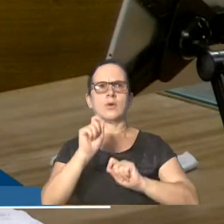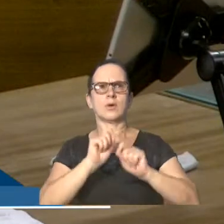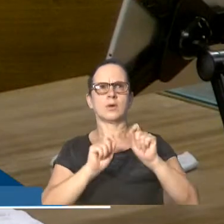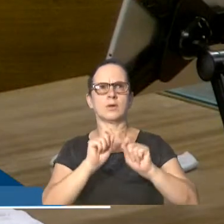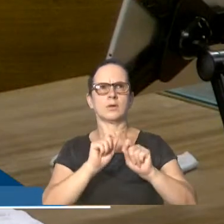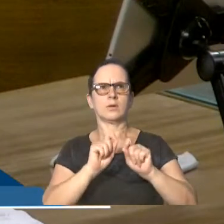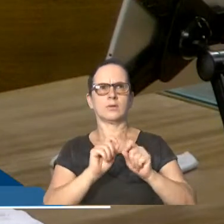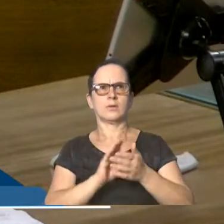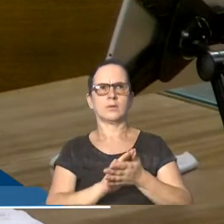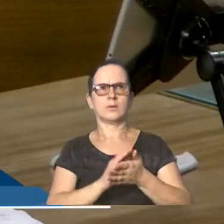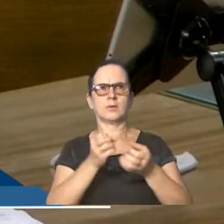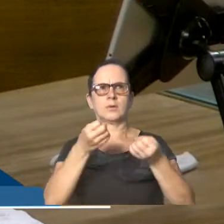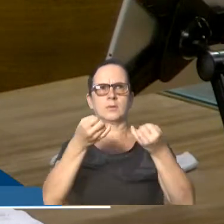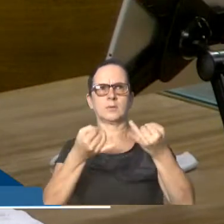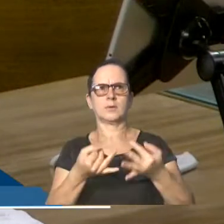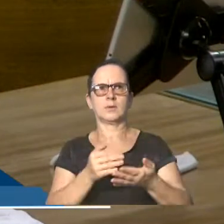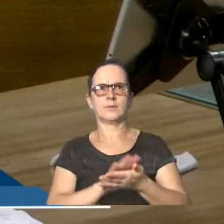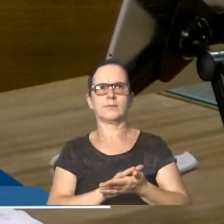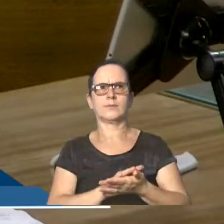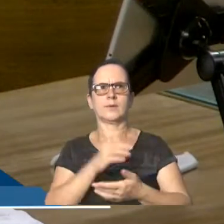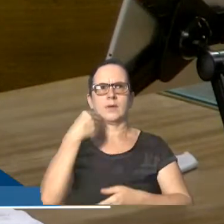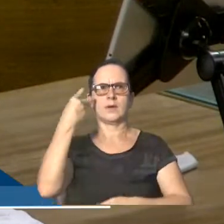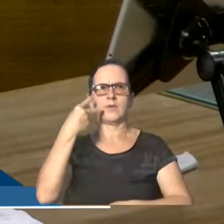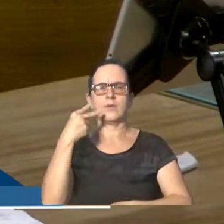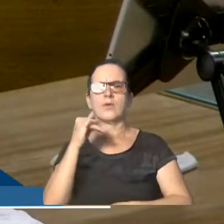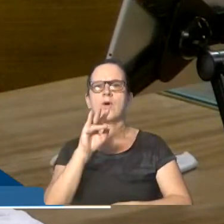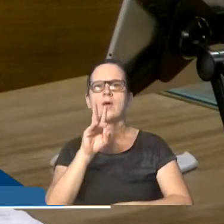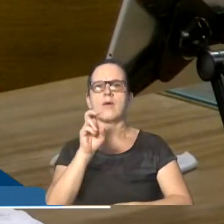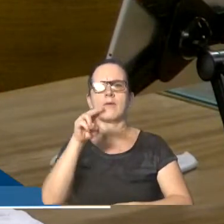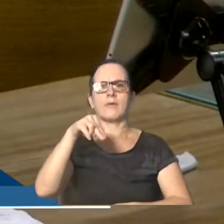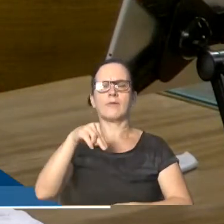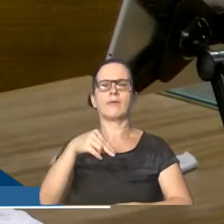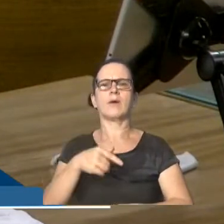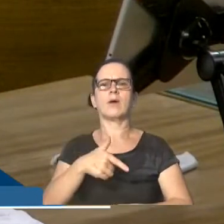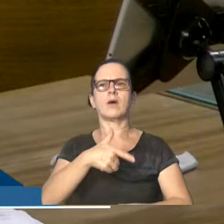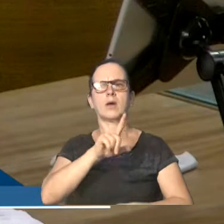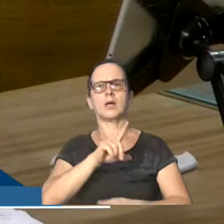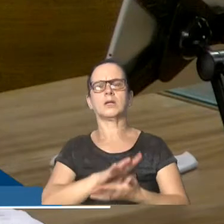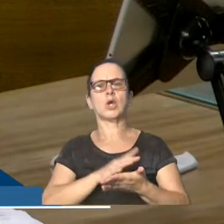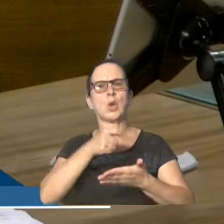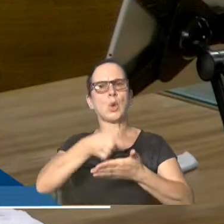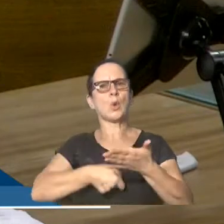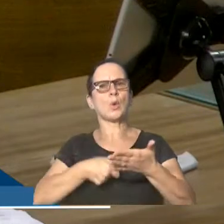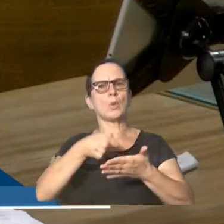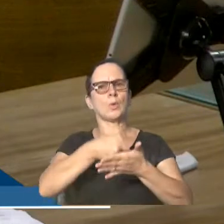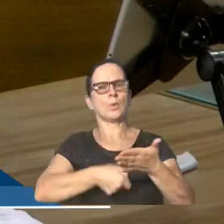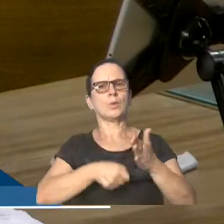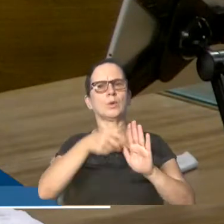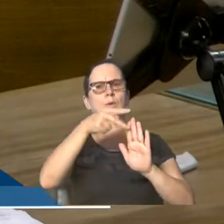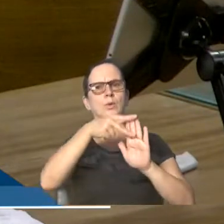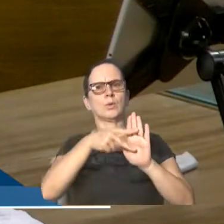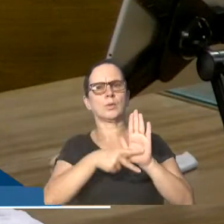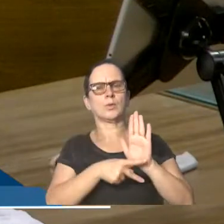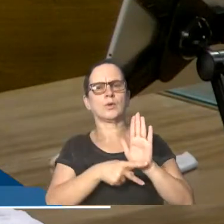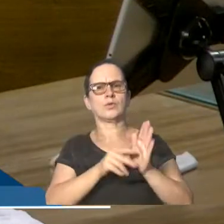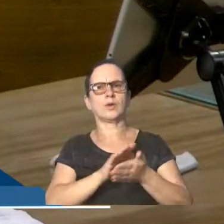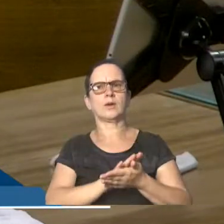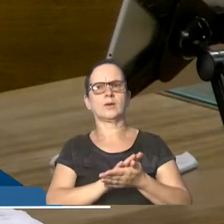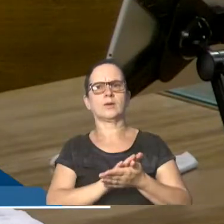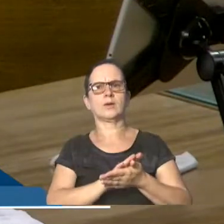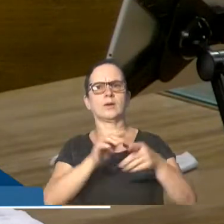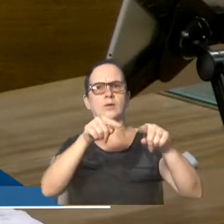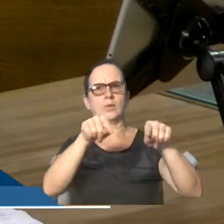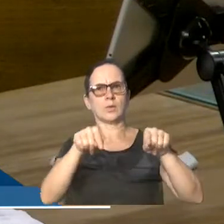aqui, Tinho? Eu vi o vereador Ivan, como foi dito aqui anteriormente, uma grande luta dele aqui pelo projeto lá da Água